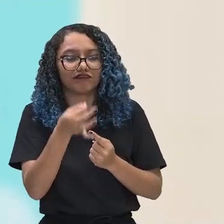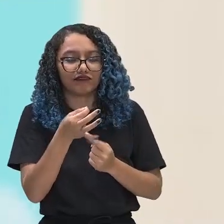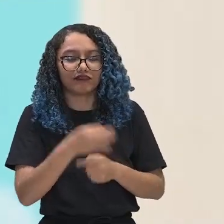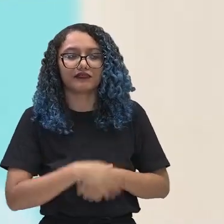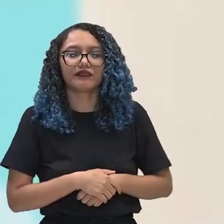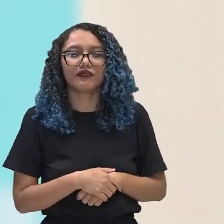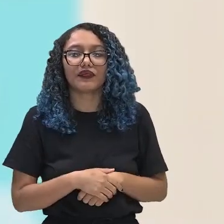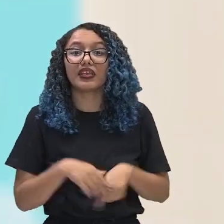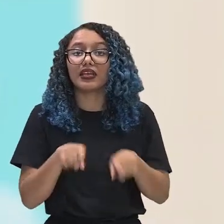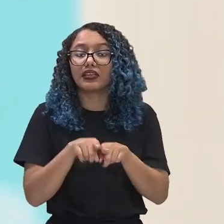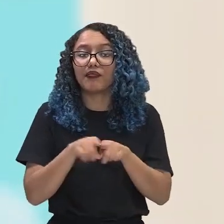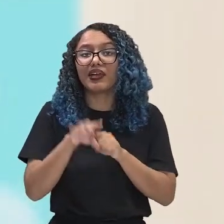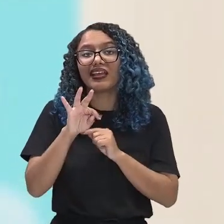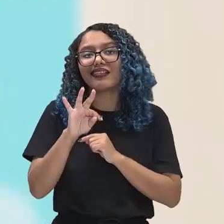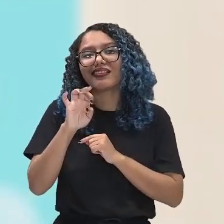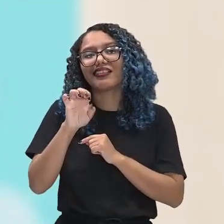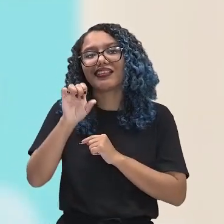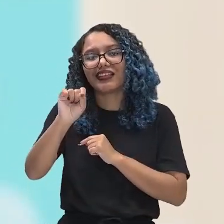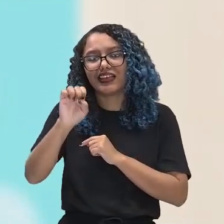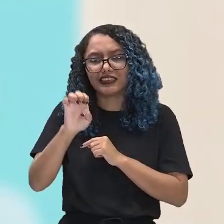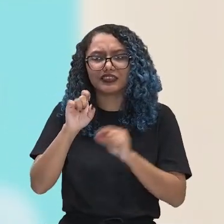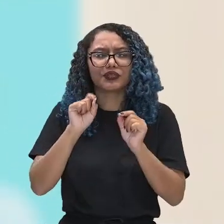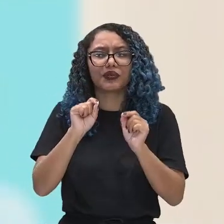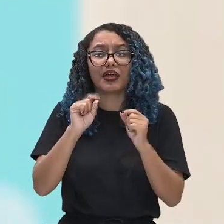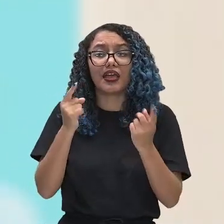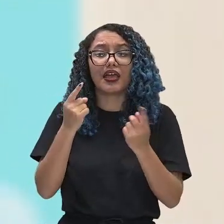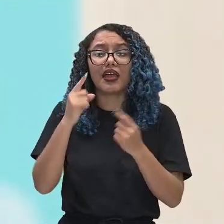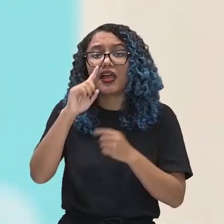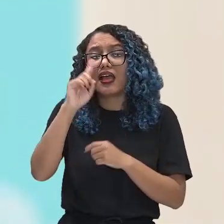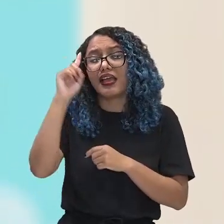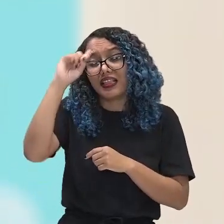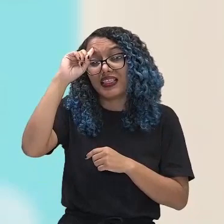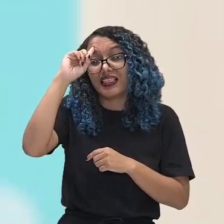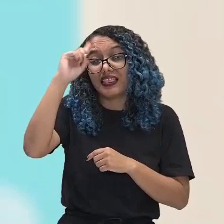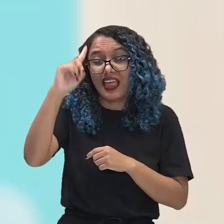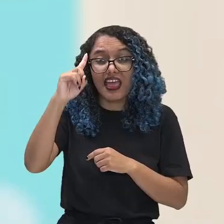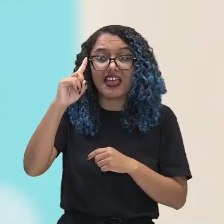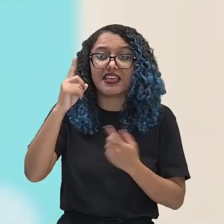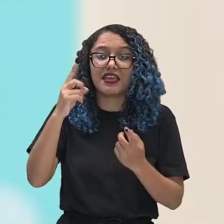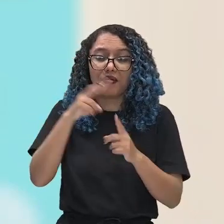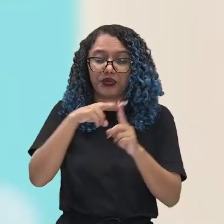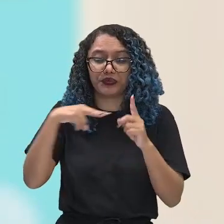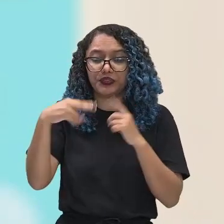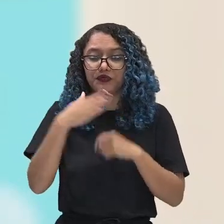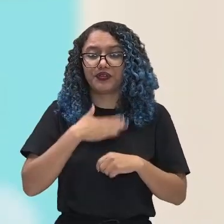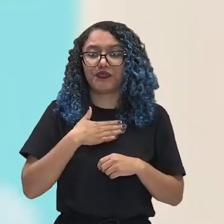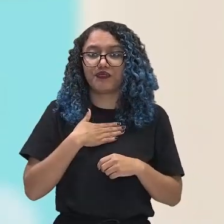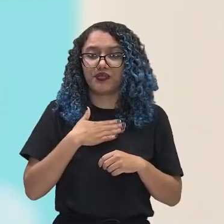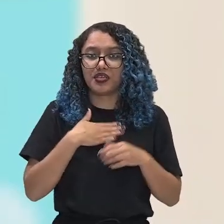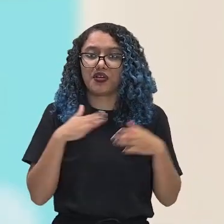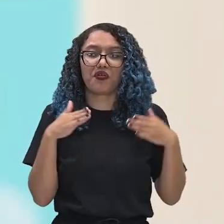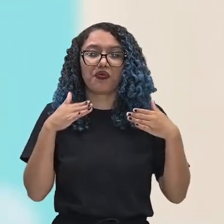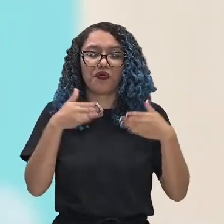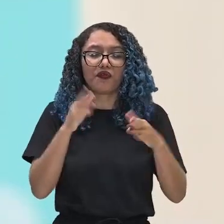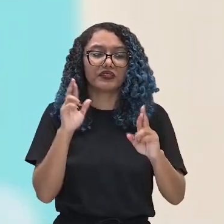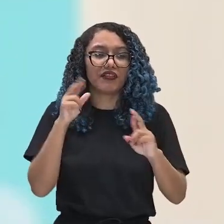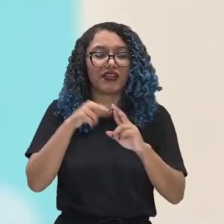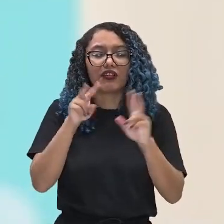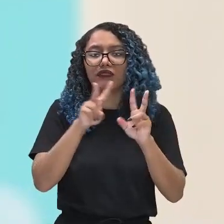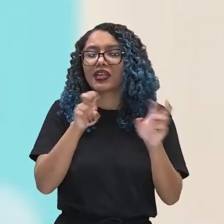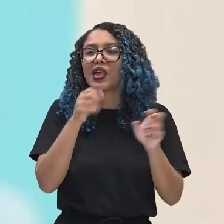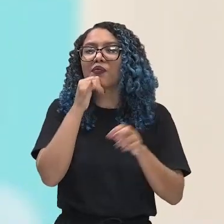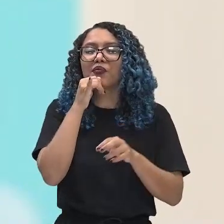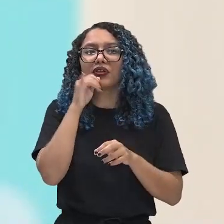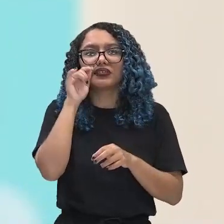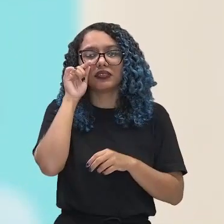falar por aí, é justamente a ideia, o meu ponto de vista, é o que eu penso sobre o tema. Então, por exemplo, se eu fizesse